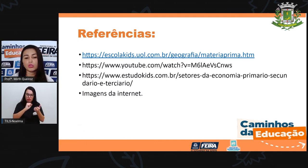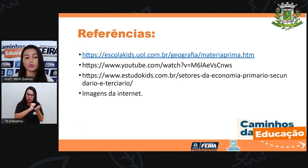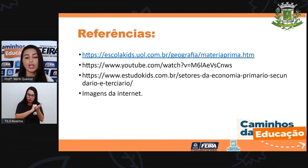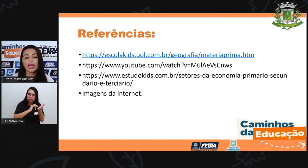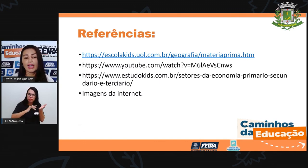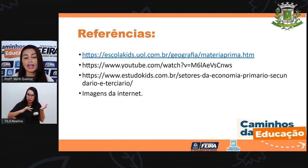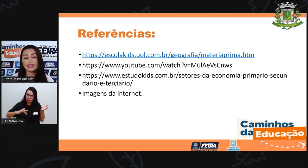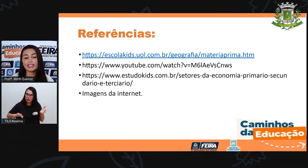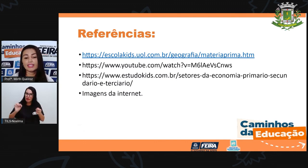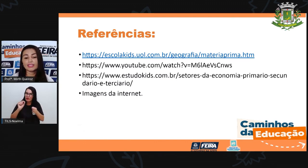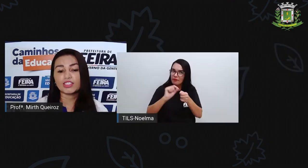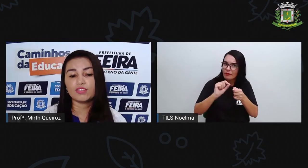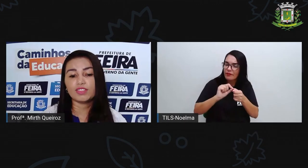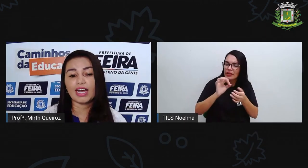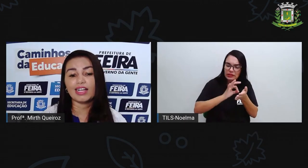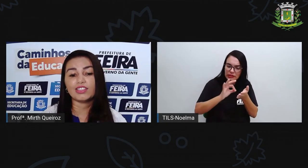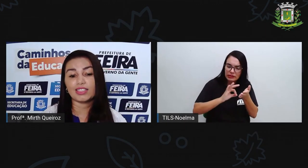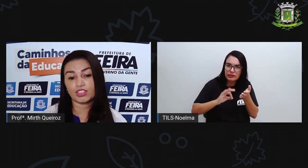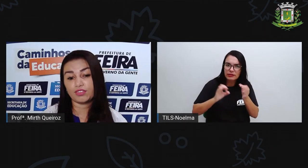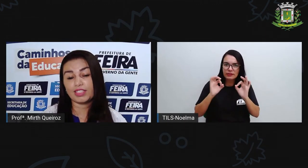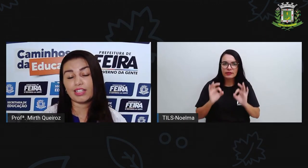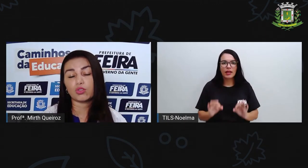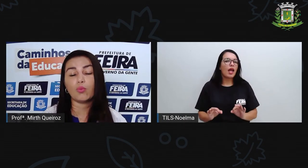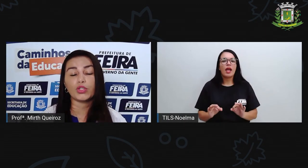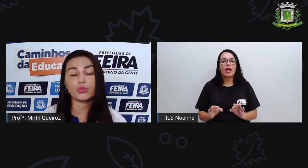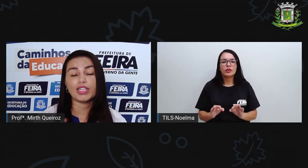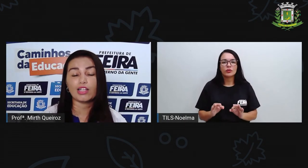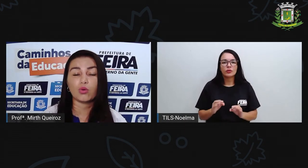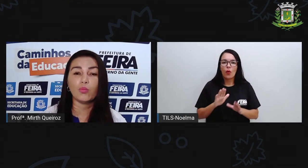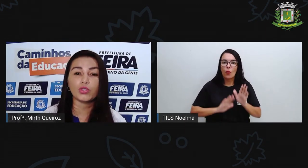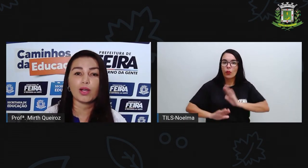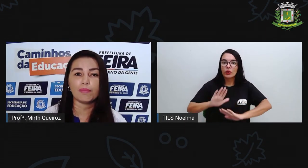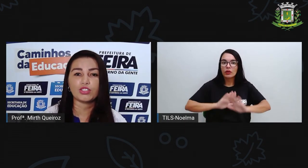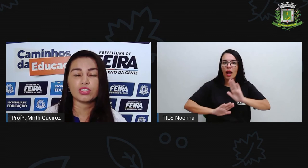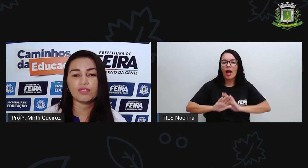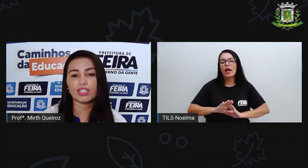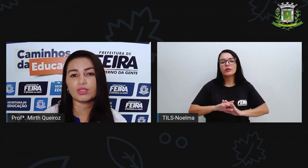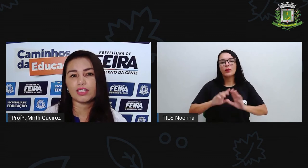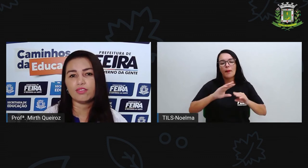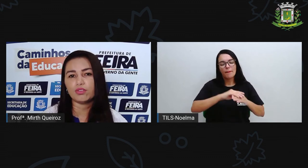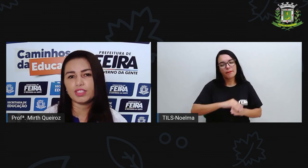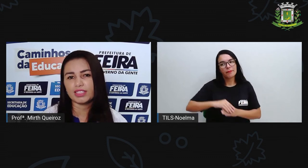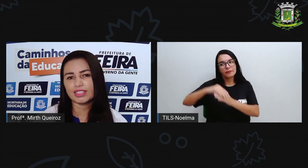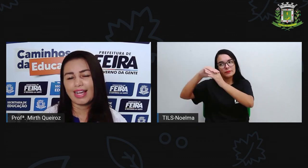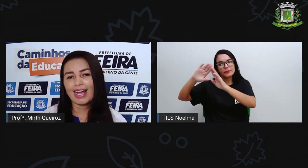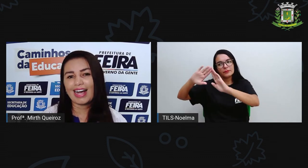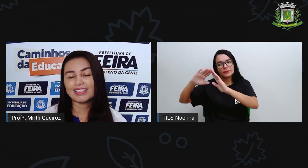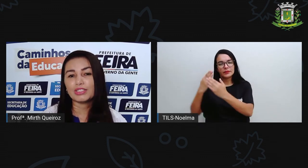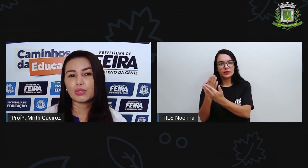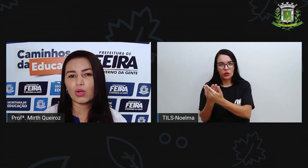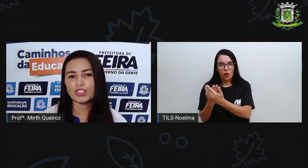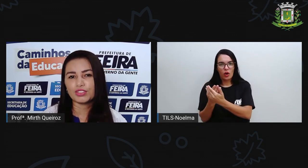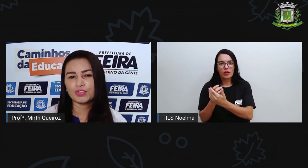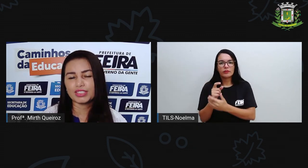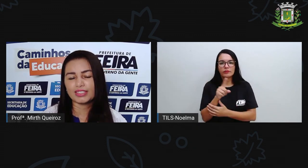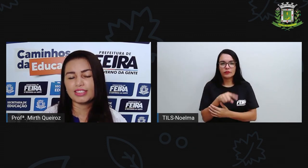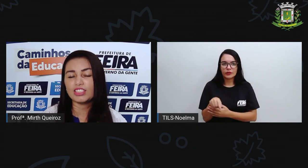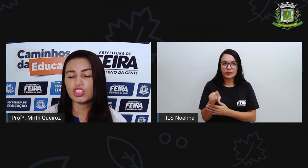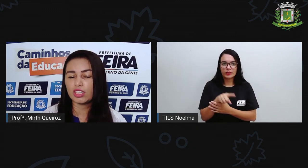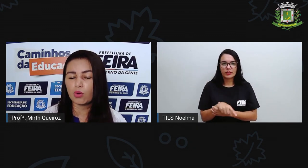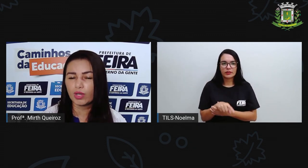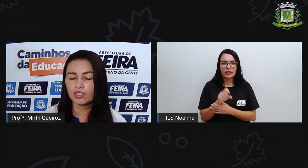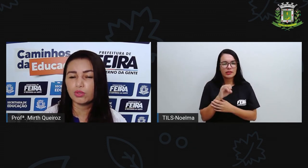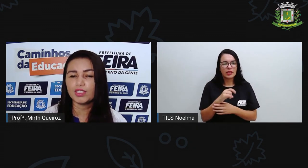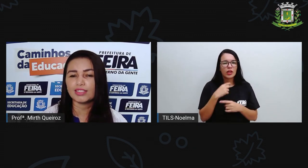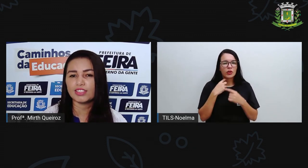percurso, realize as atividades com muito cuidado, com muito capricho que deverão ser devolvidas às escolas de vocês. Se